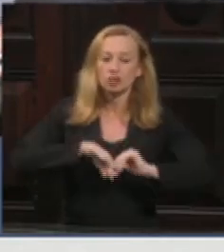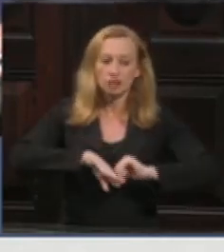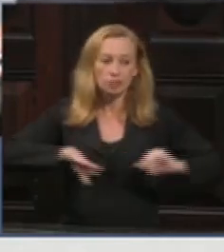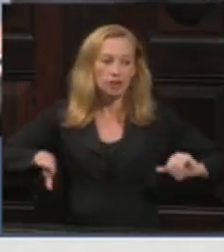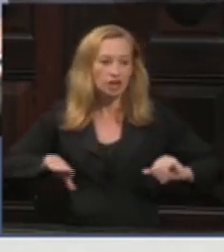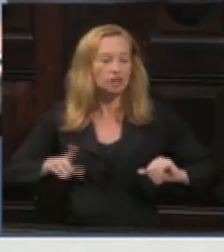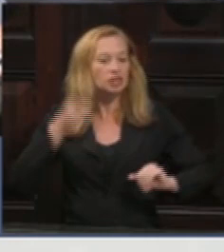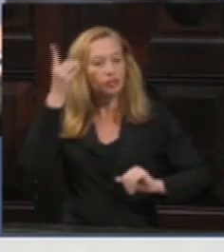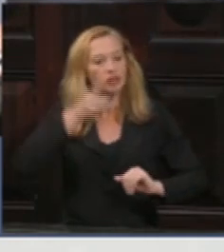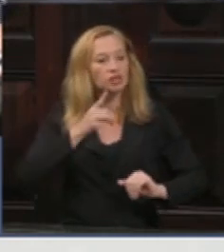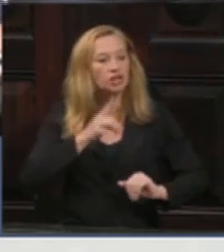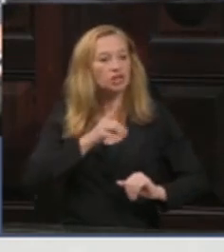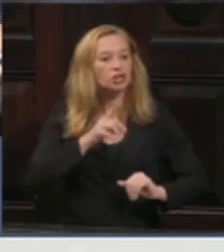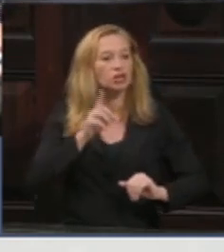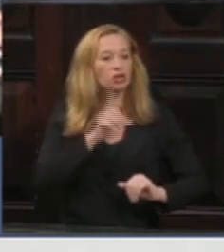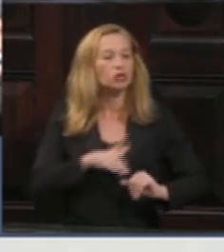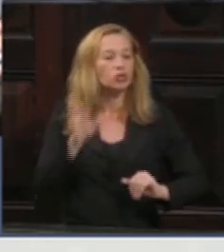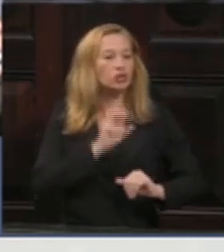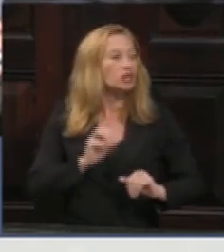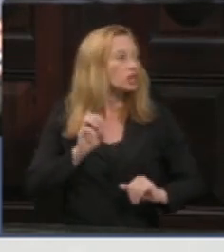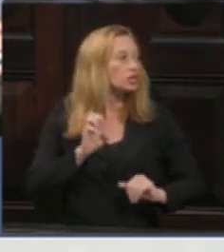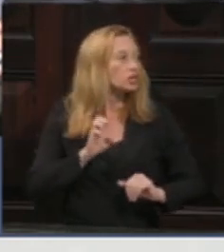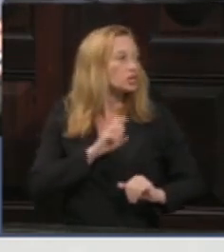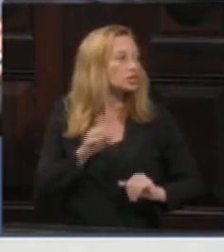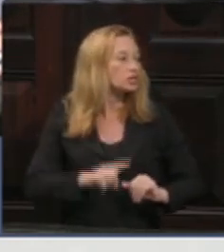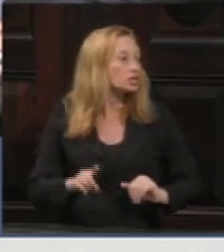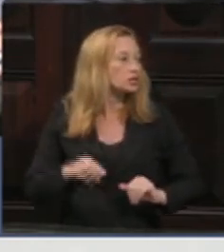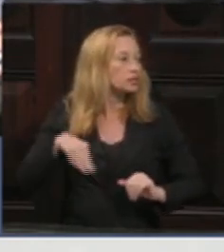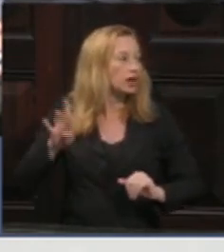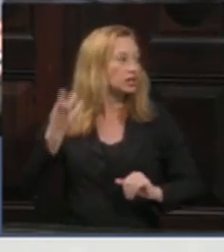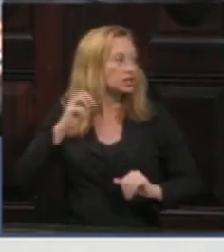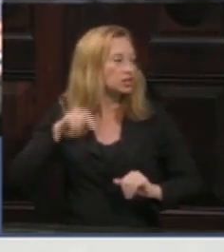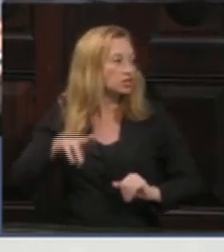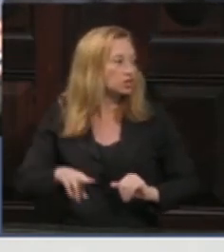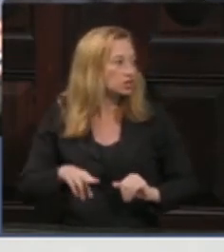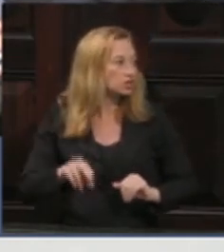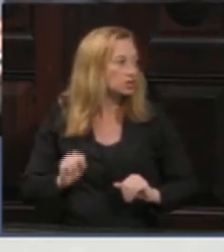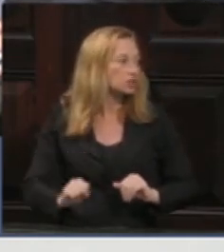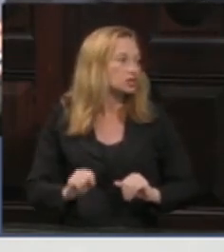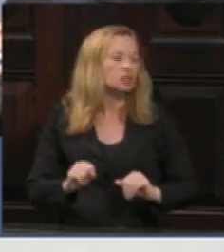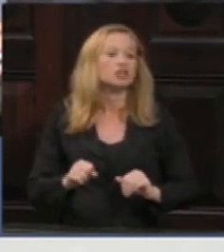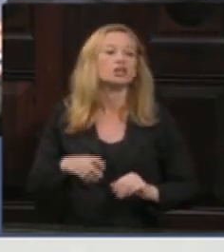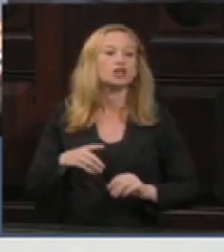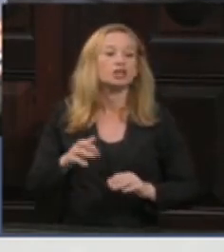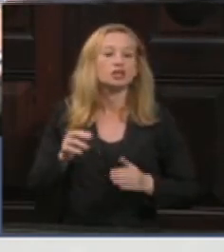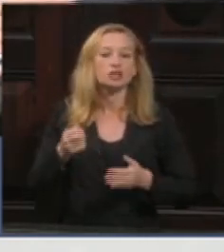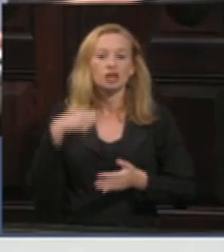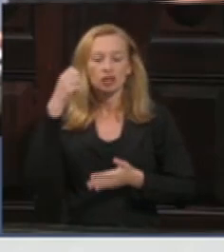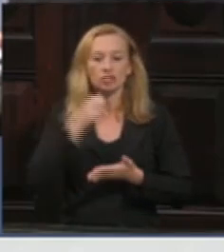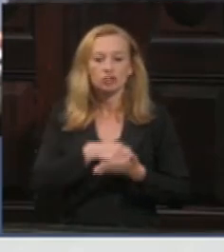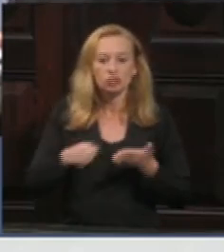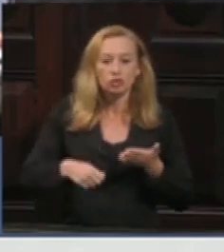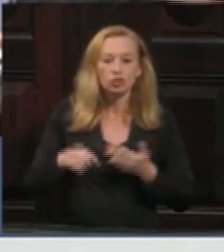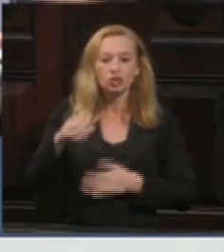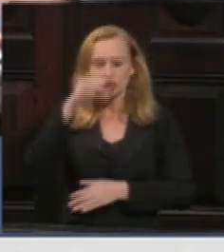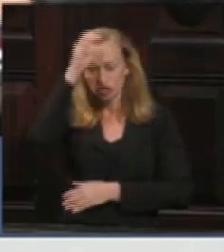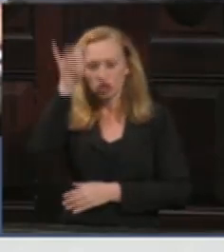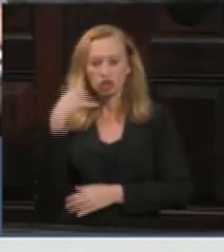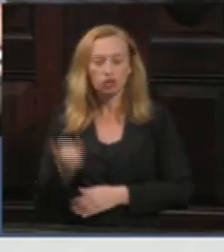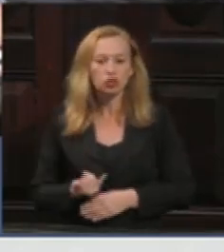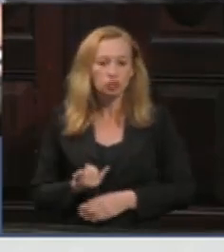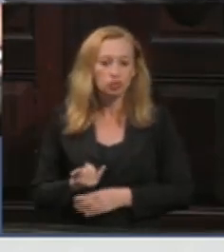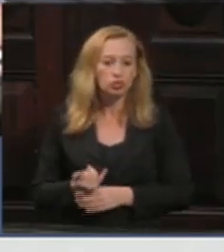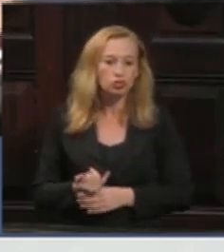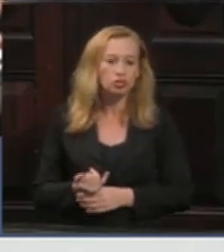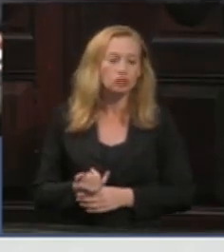deputado Luiz Martins, relator original. Relatores, deputados Jorge Felipe Neto, Tia Ju, Ana Paula Rechuan e